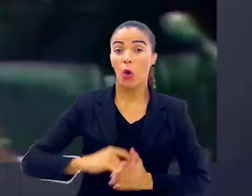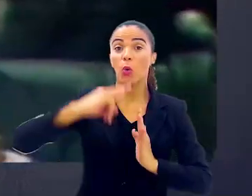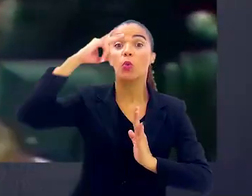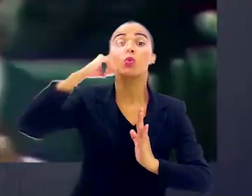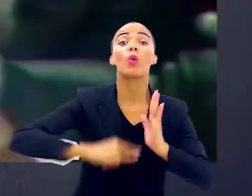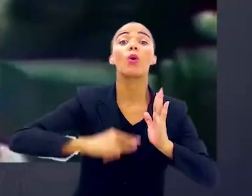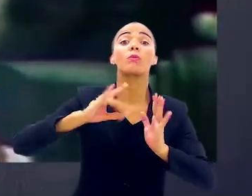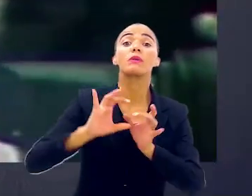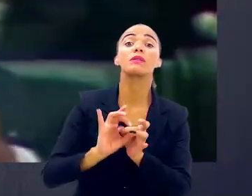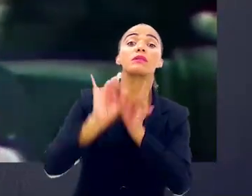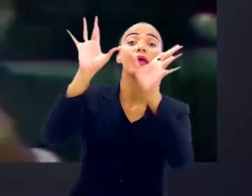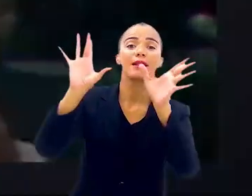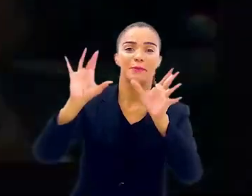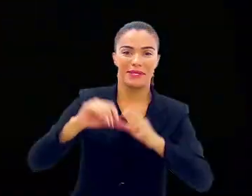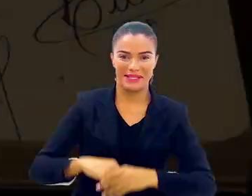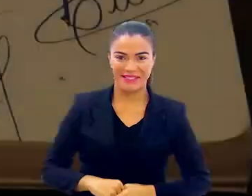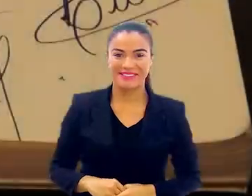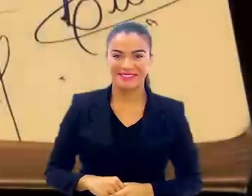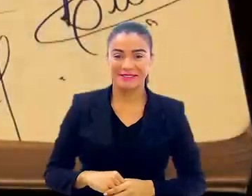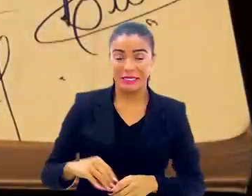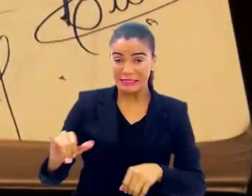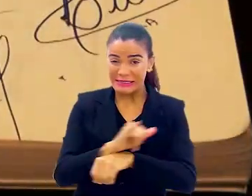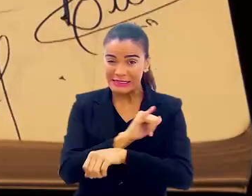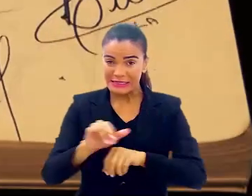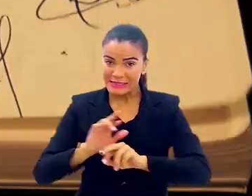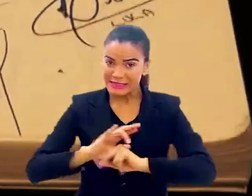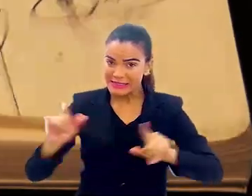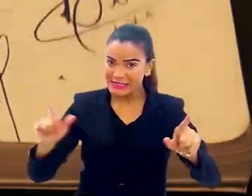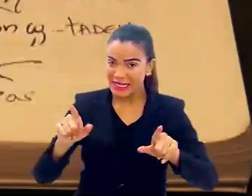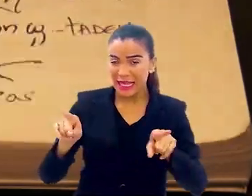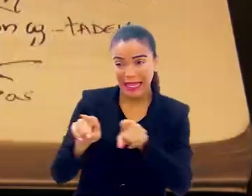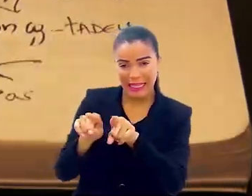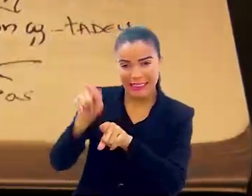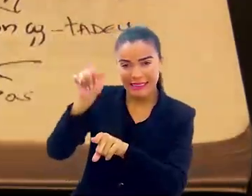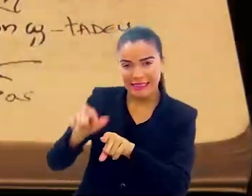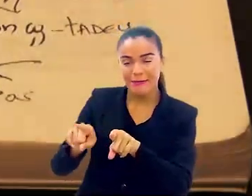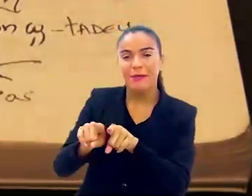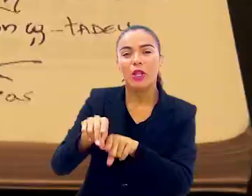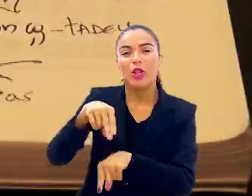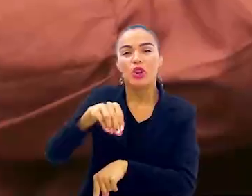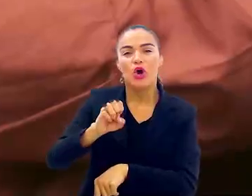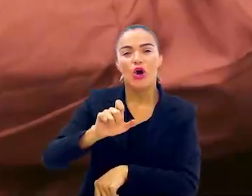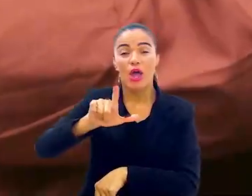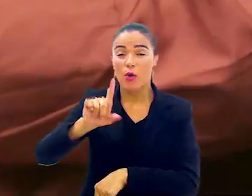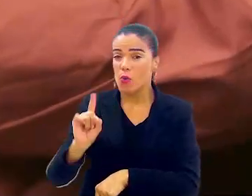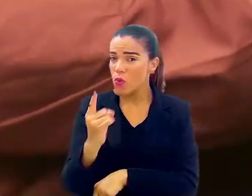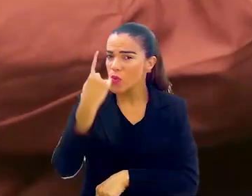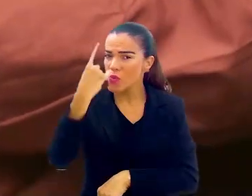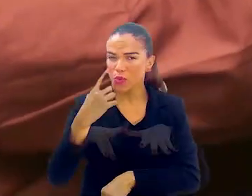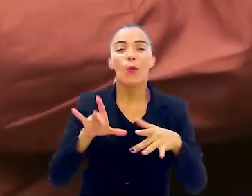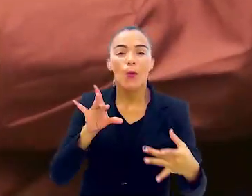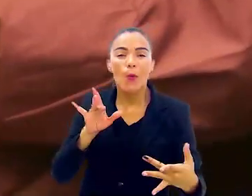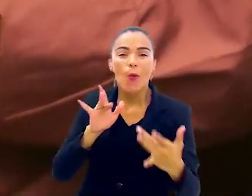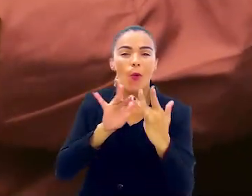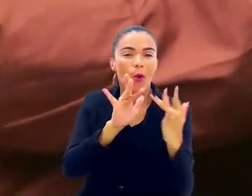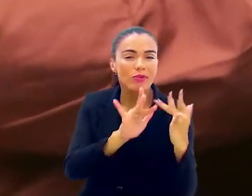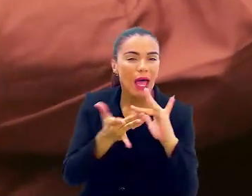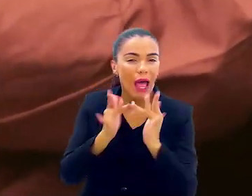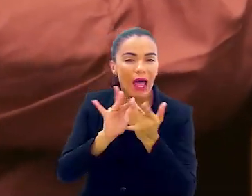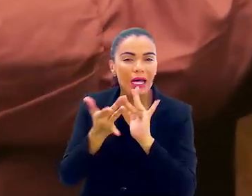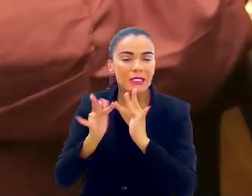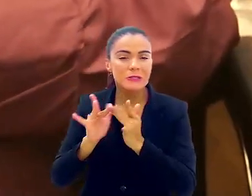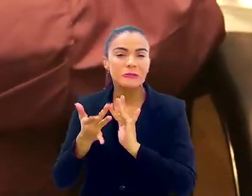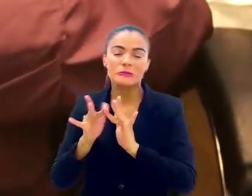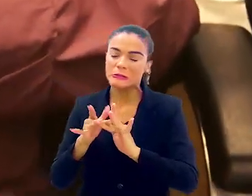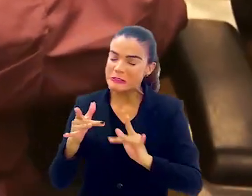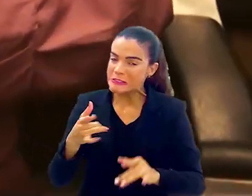o documento da liberdade. De maneira diferente, ele e Noel de Carvalho tiveram um contato bem perto com o período